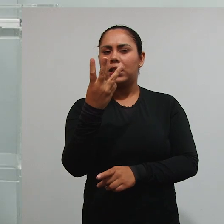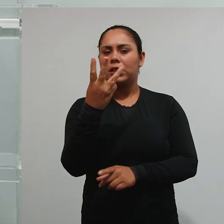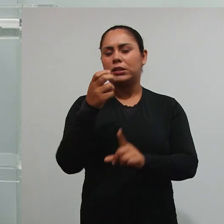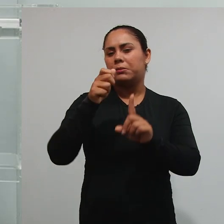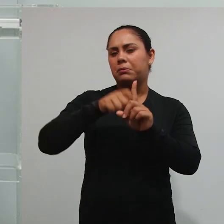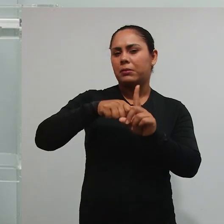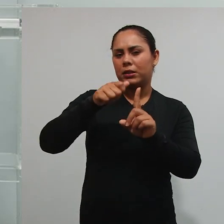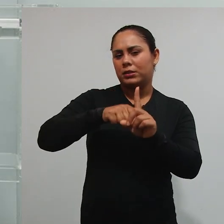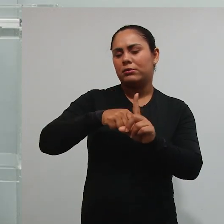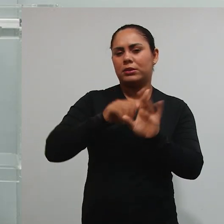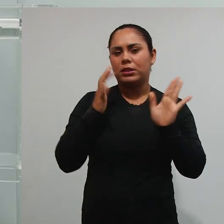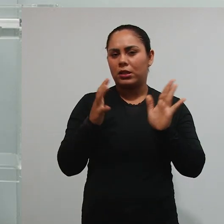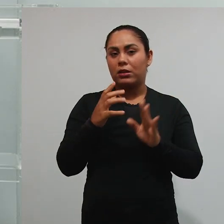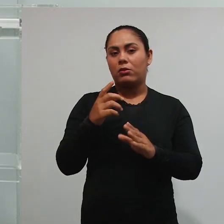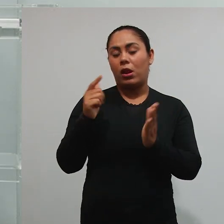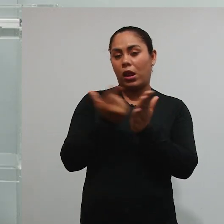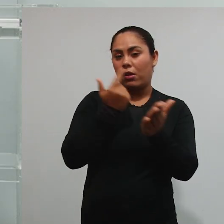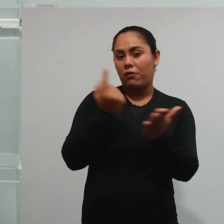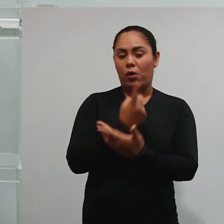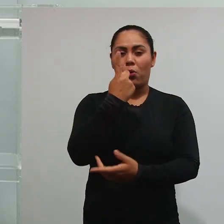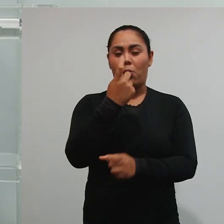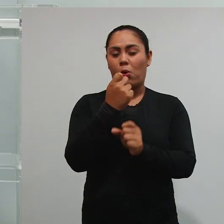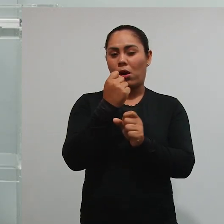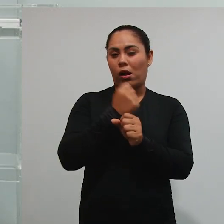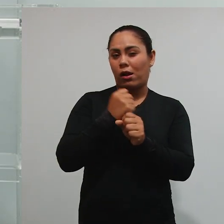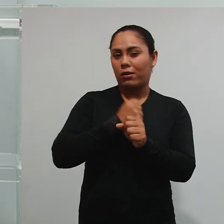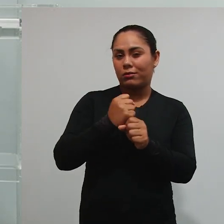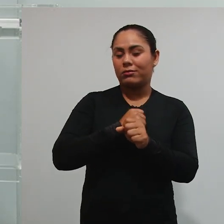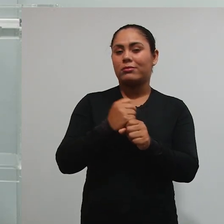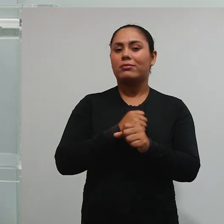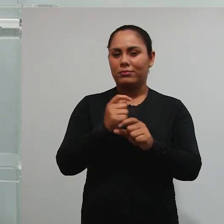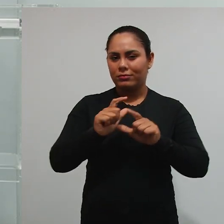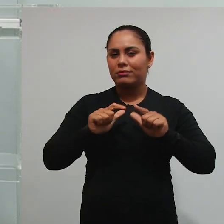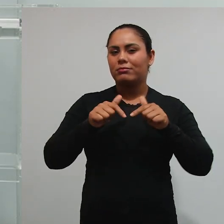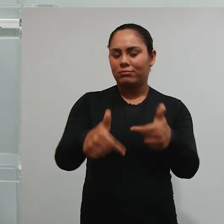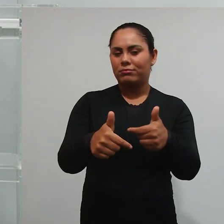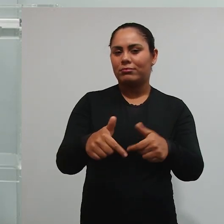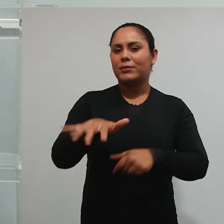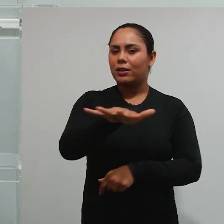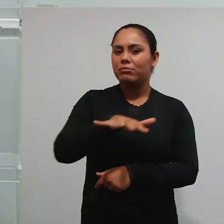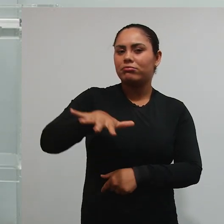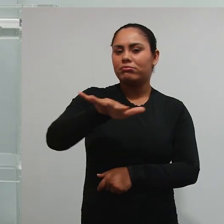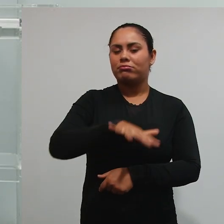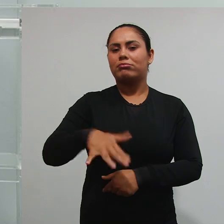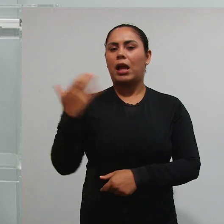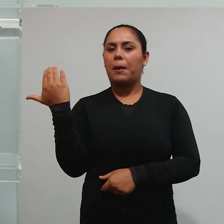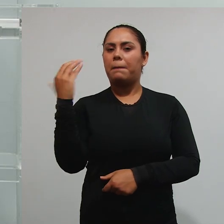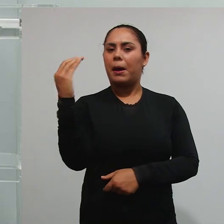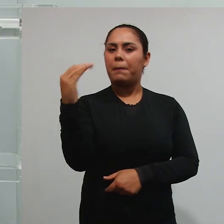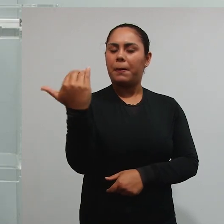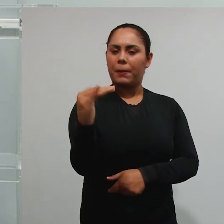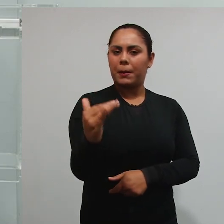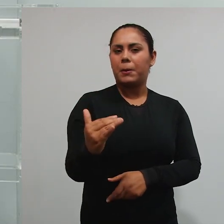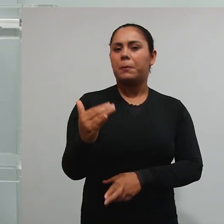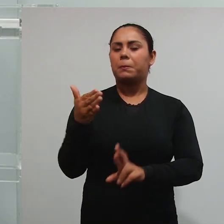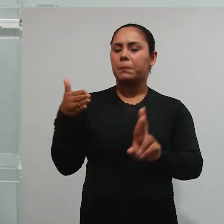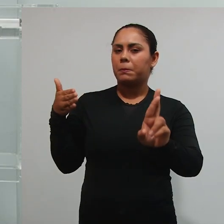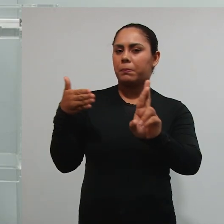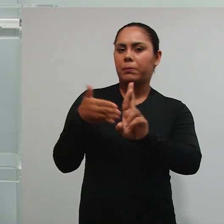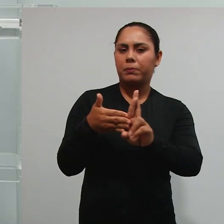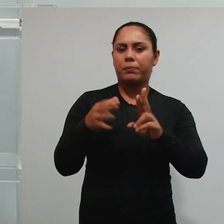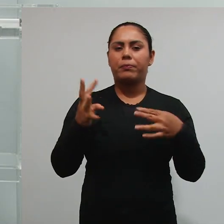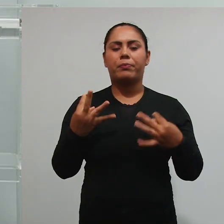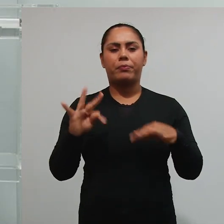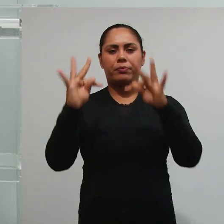Um livro é 1 ano. Então, ela vem assumindo esse espaço nas mídias, né? Na era da tecnologia,